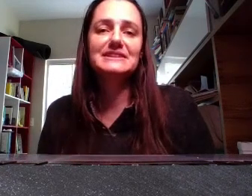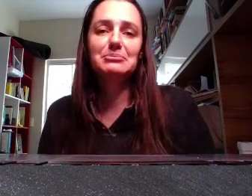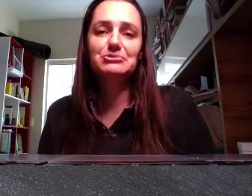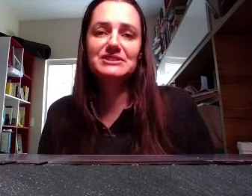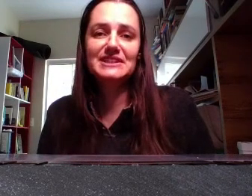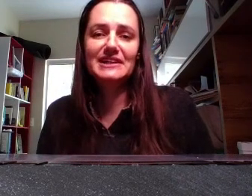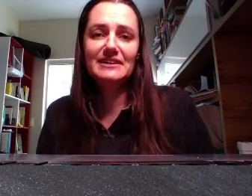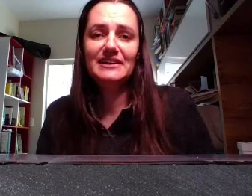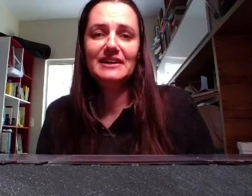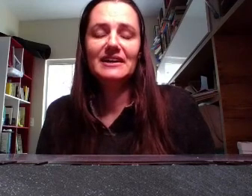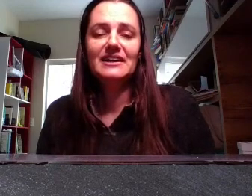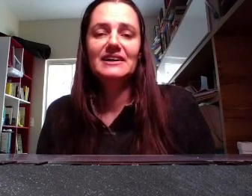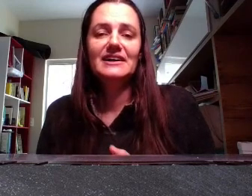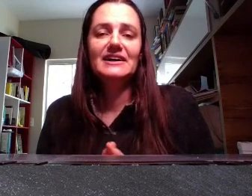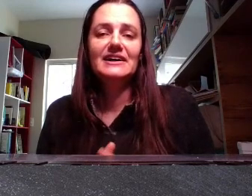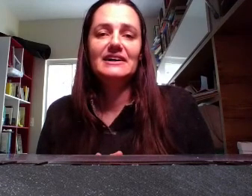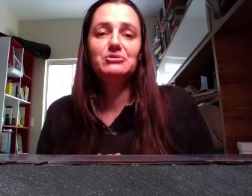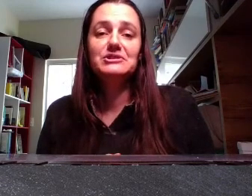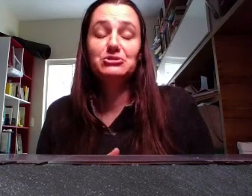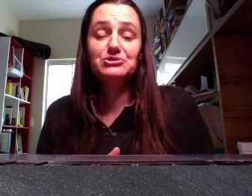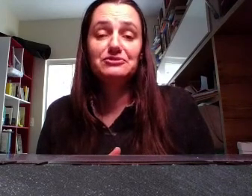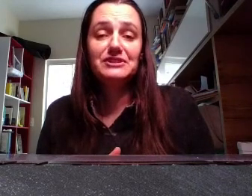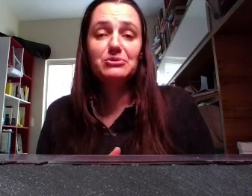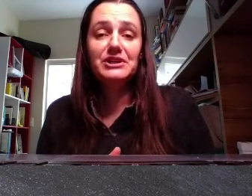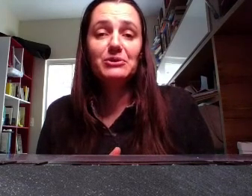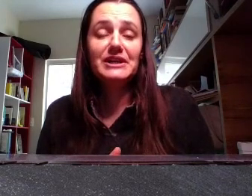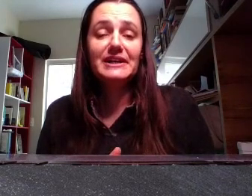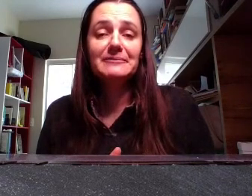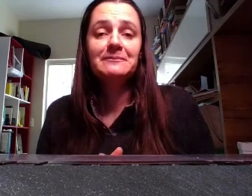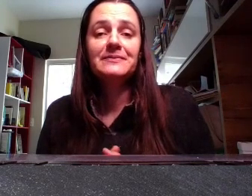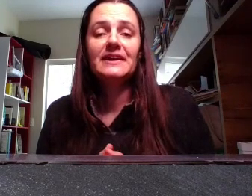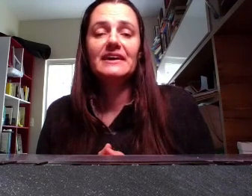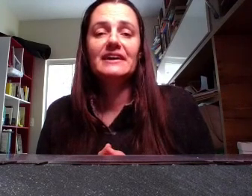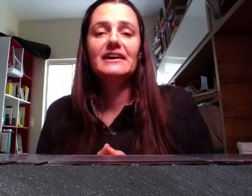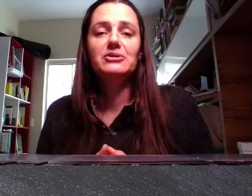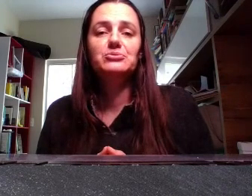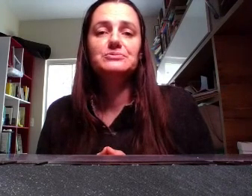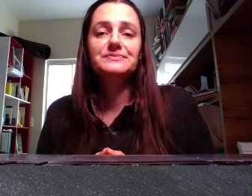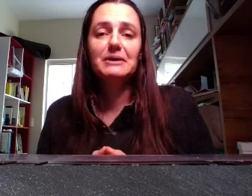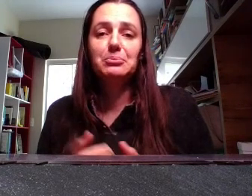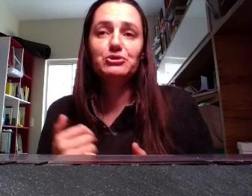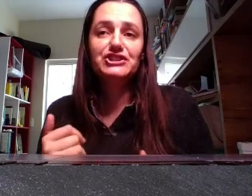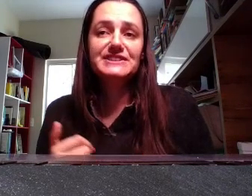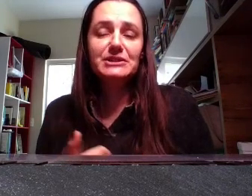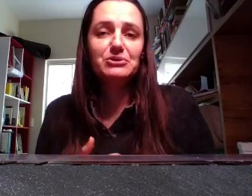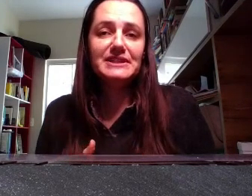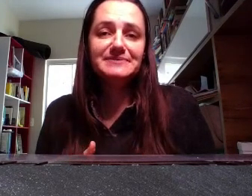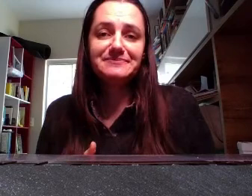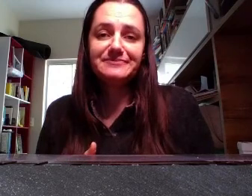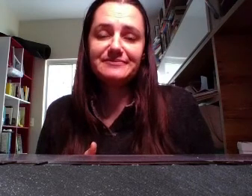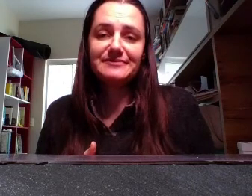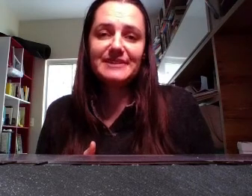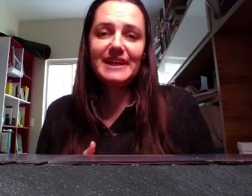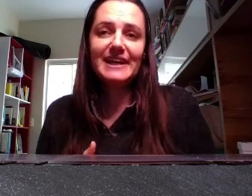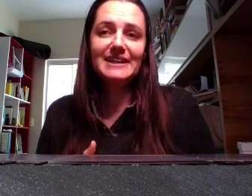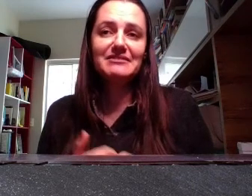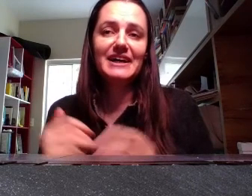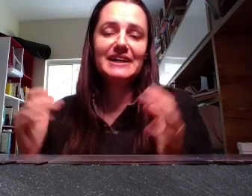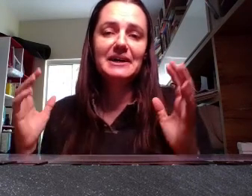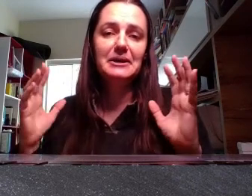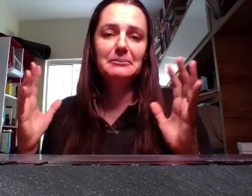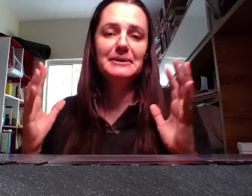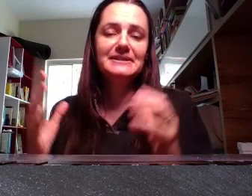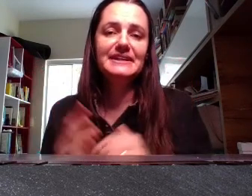Antes dele começar a produzir a gonadotrofina coriônica, a progesterona,